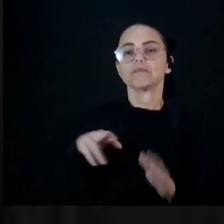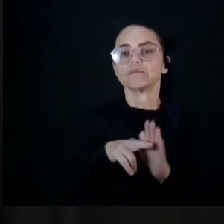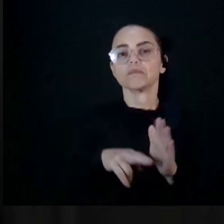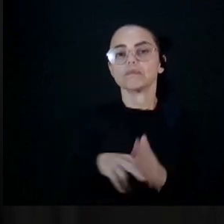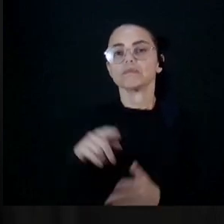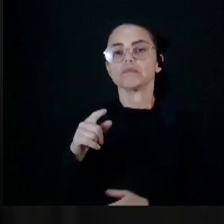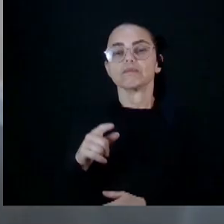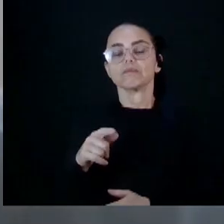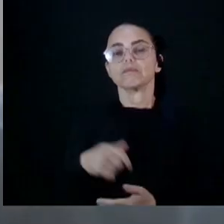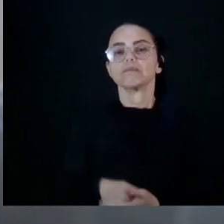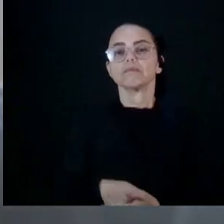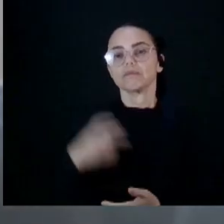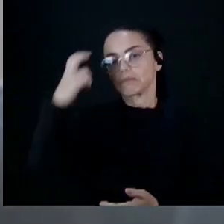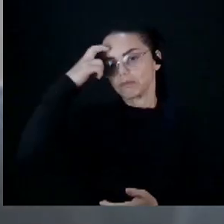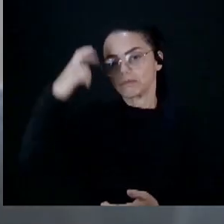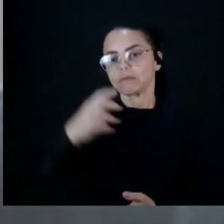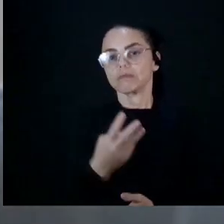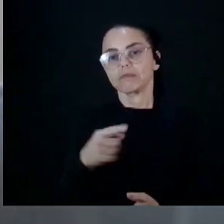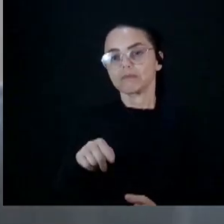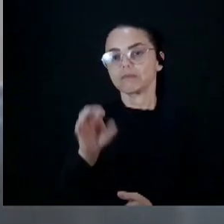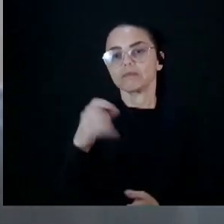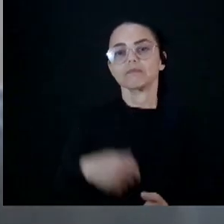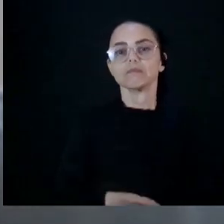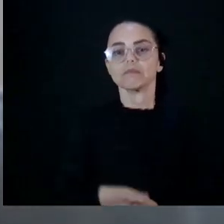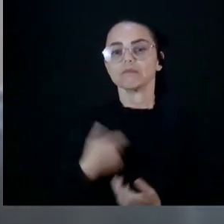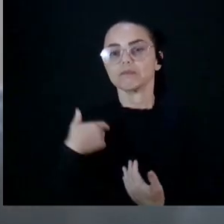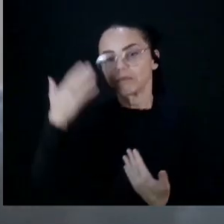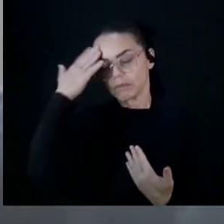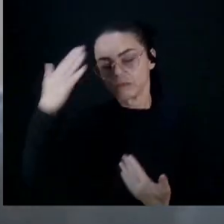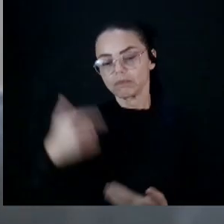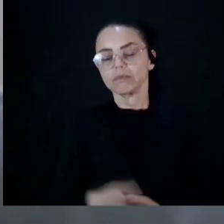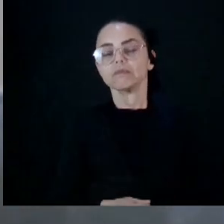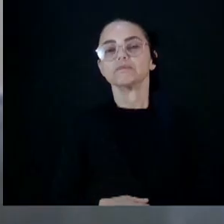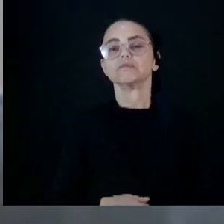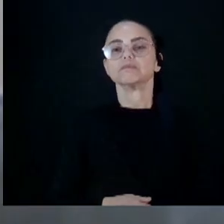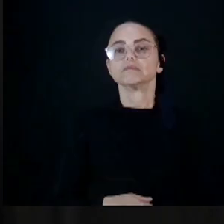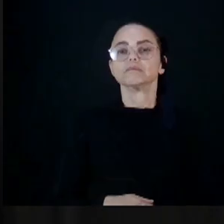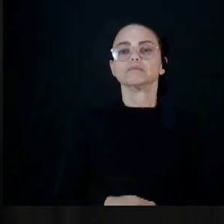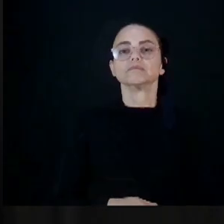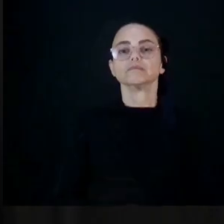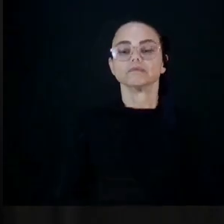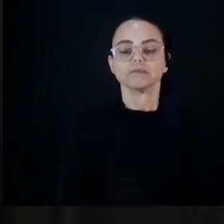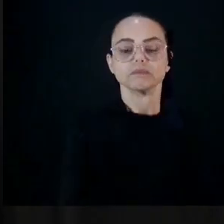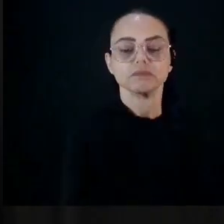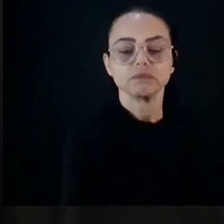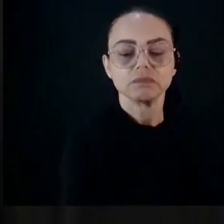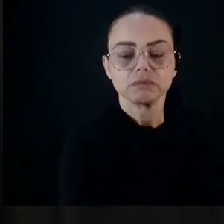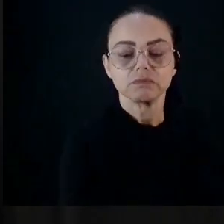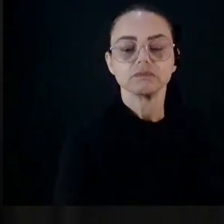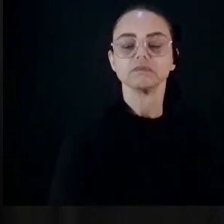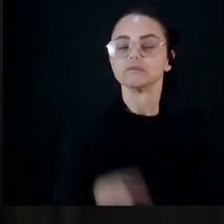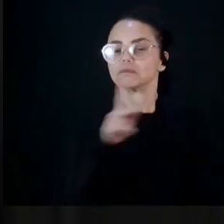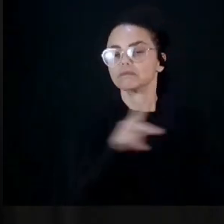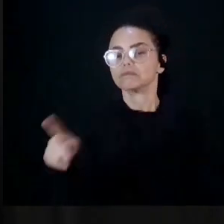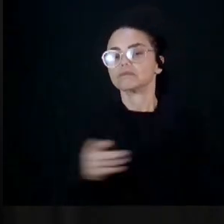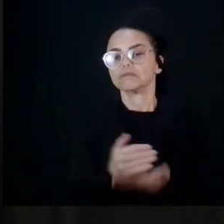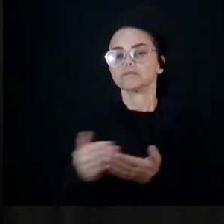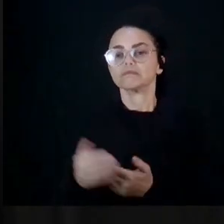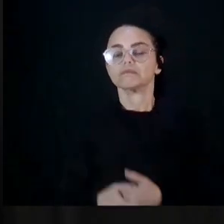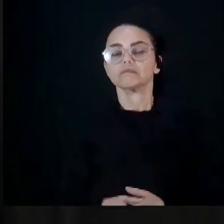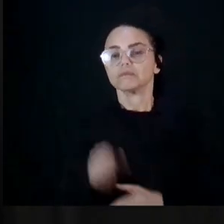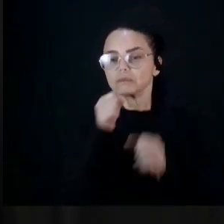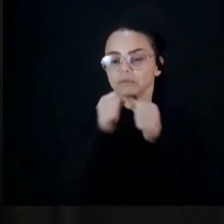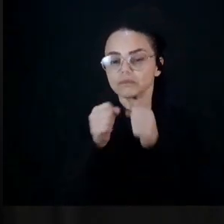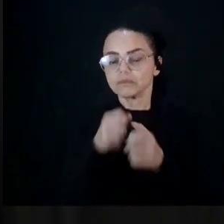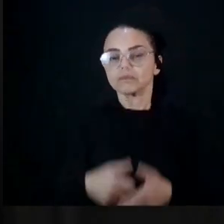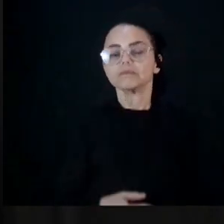que agradeço. Tudo bem? Professor, para começar a nossa entrevista, como